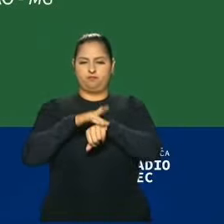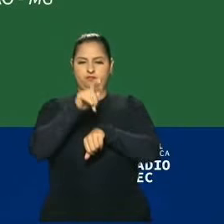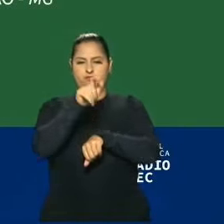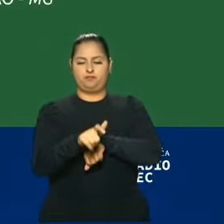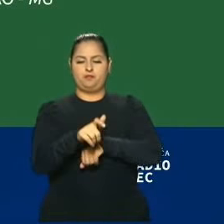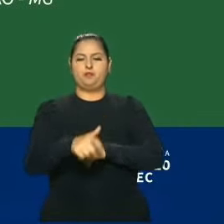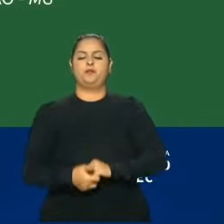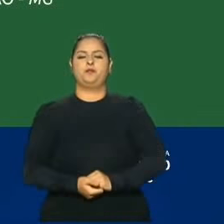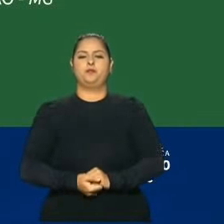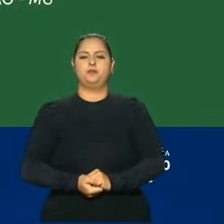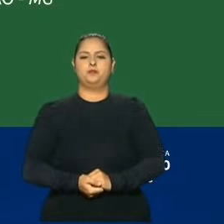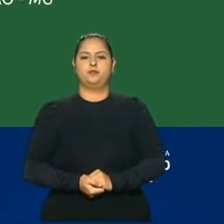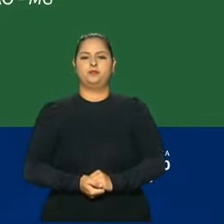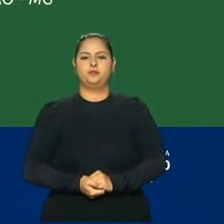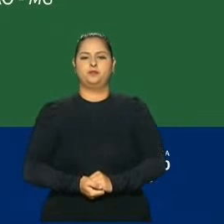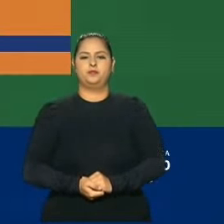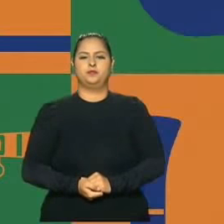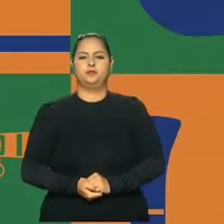logo